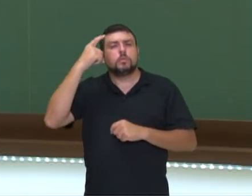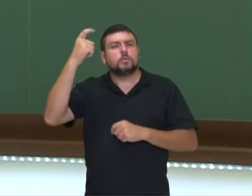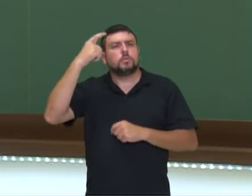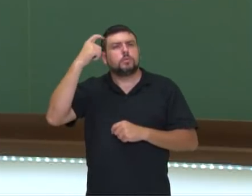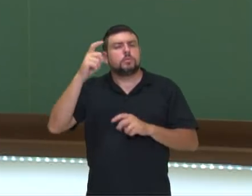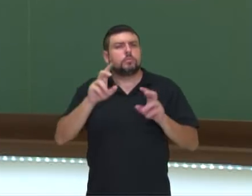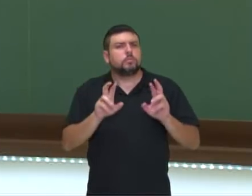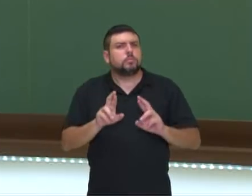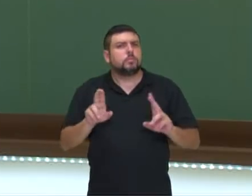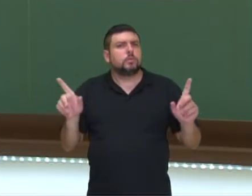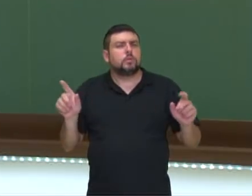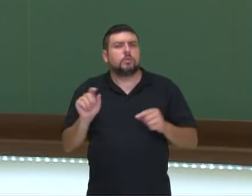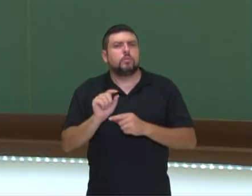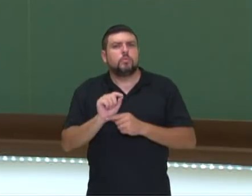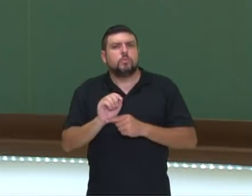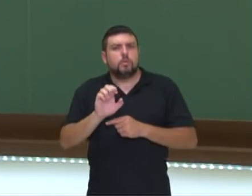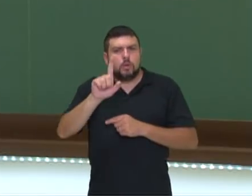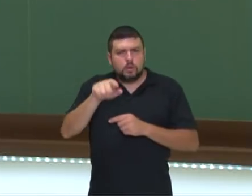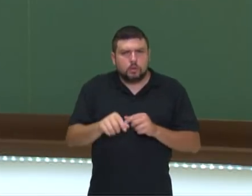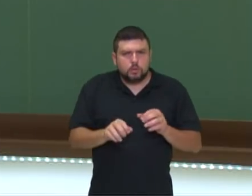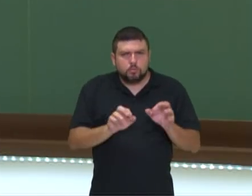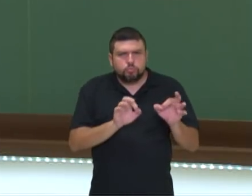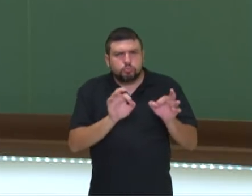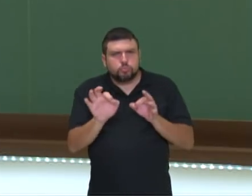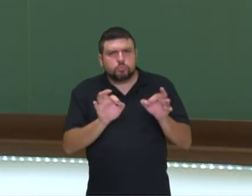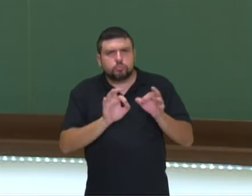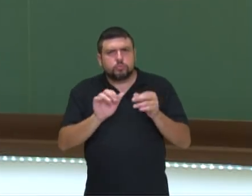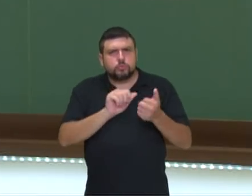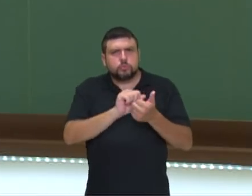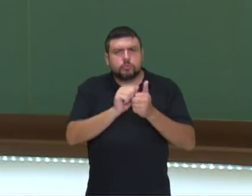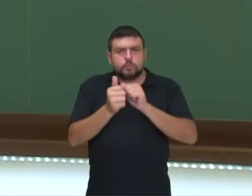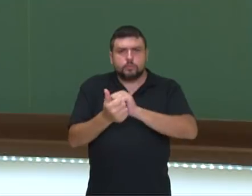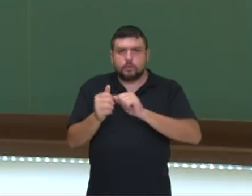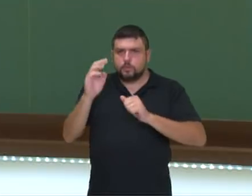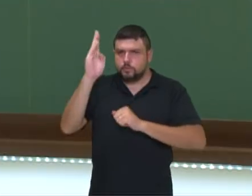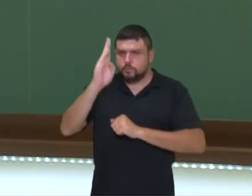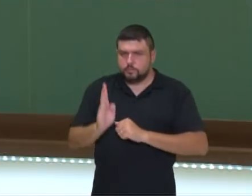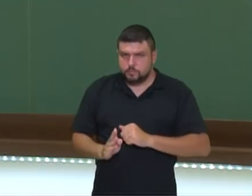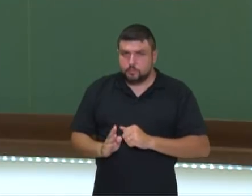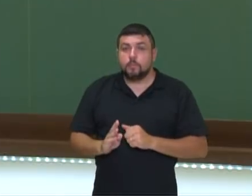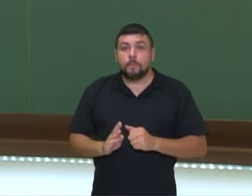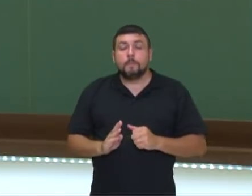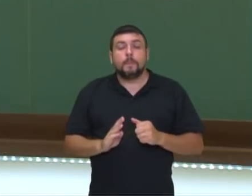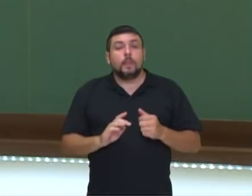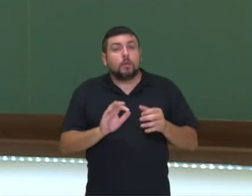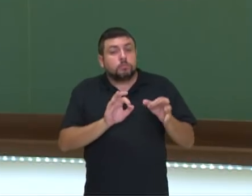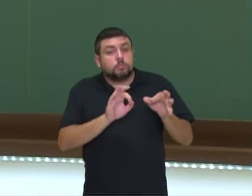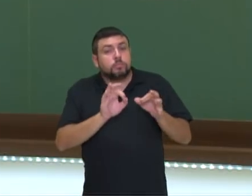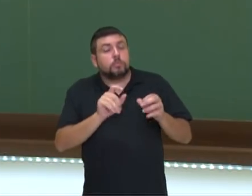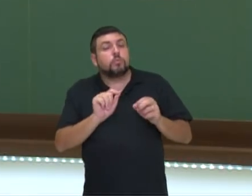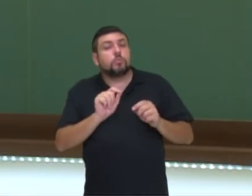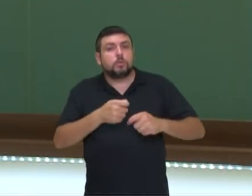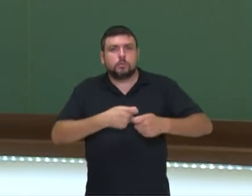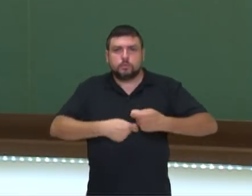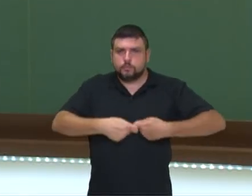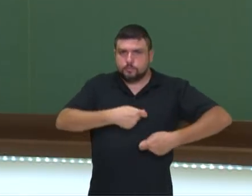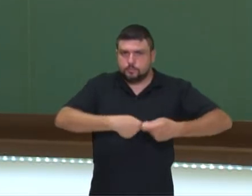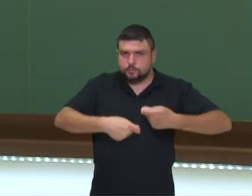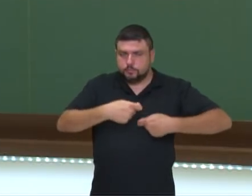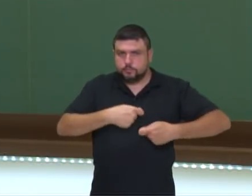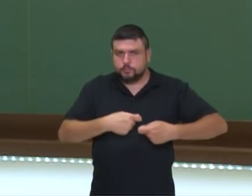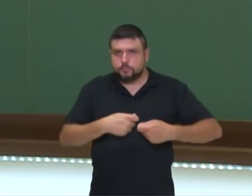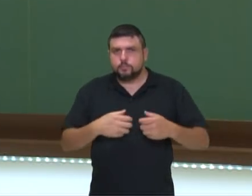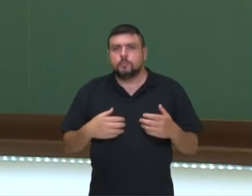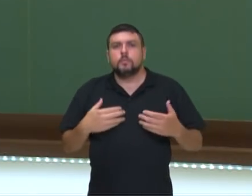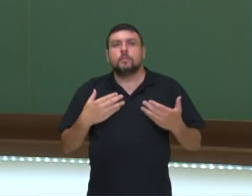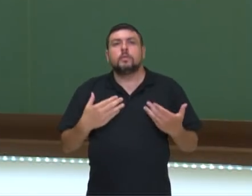um discurso de remodelar o esporte no Brasil. Uma remodelação que seria de modo administrativa, dessa